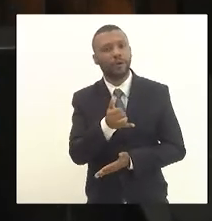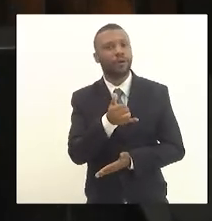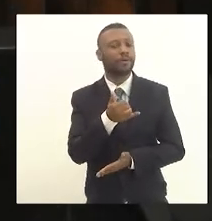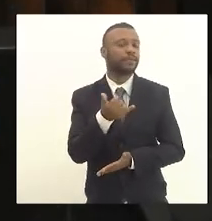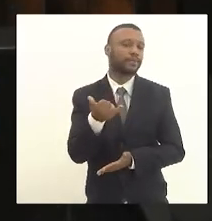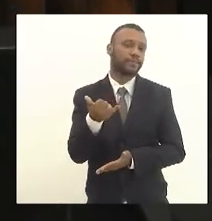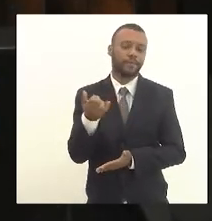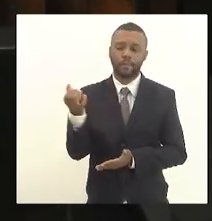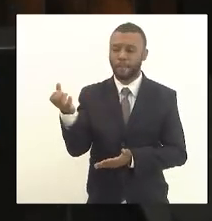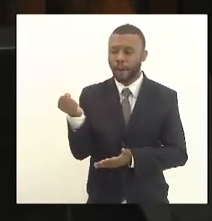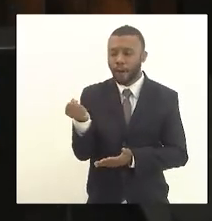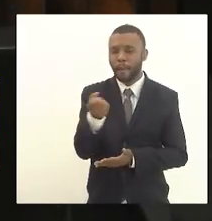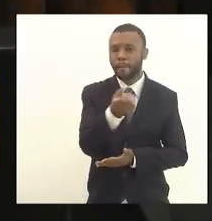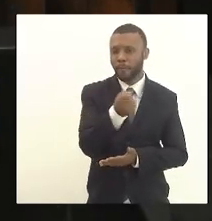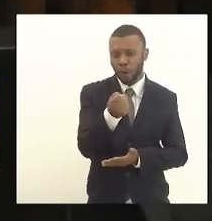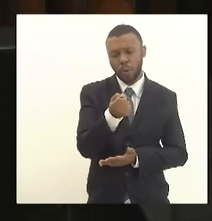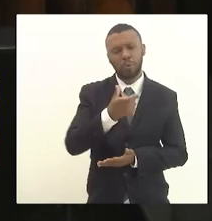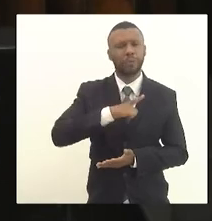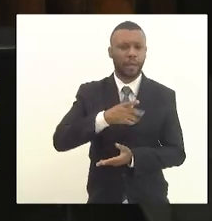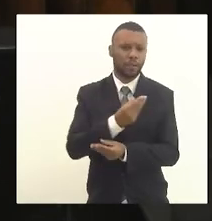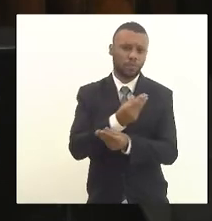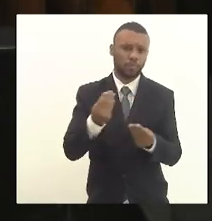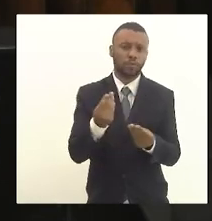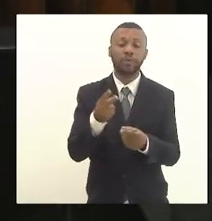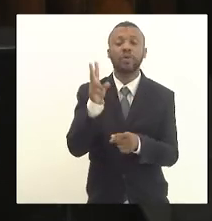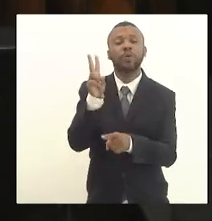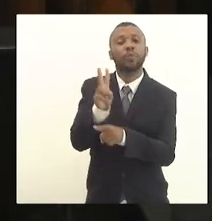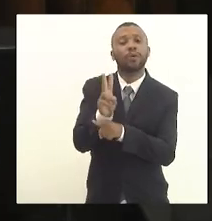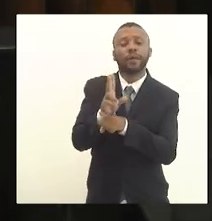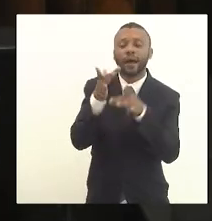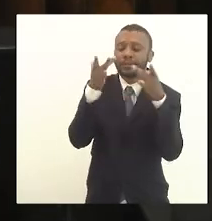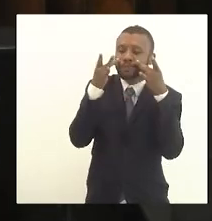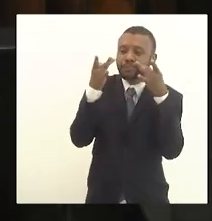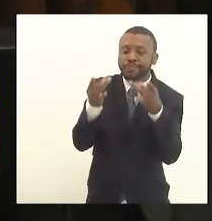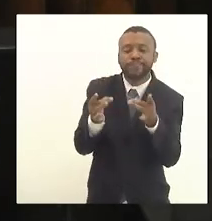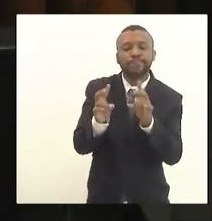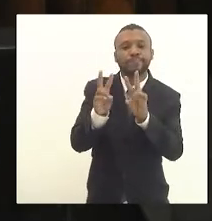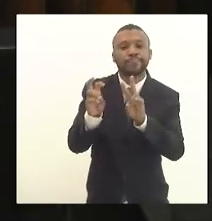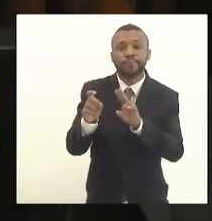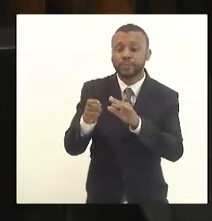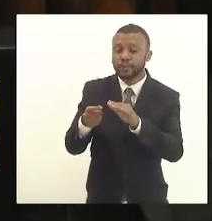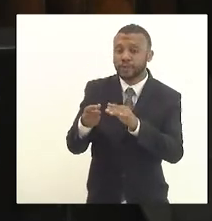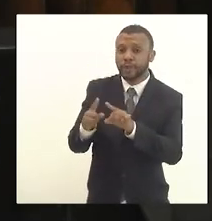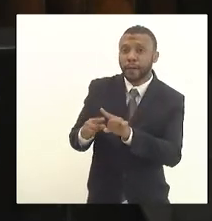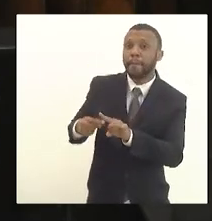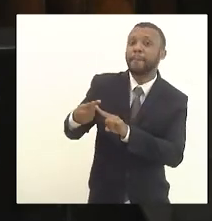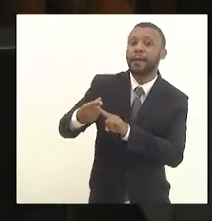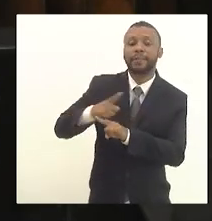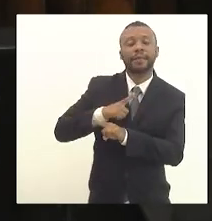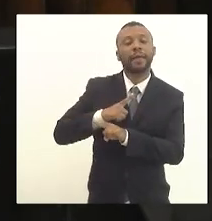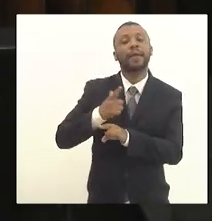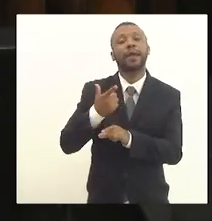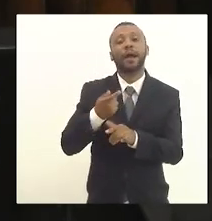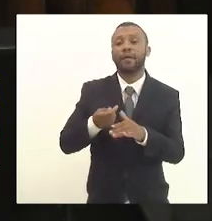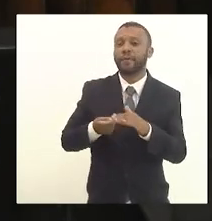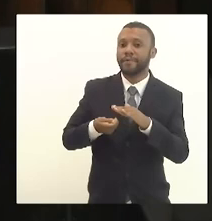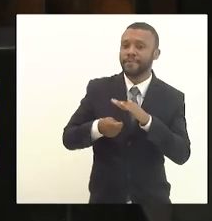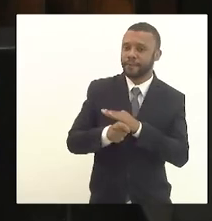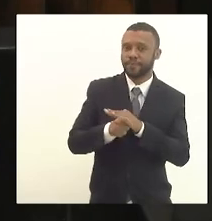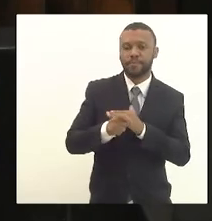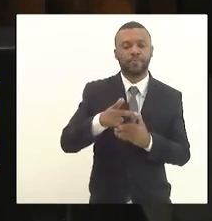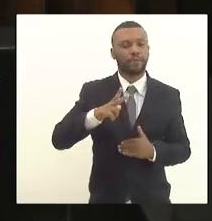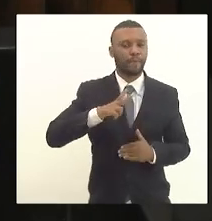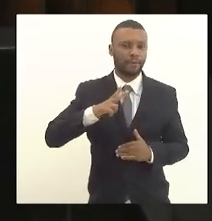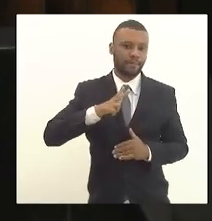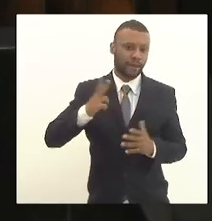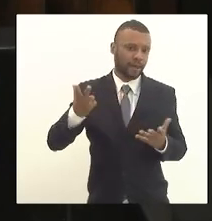não falta, cuidasse também dessa questão, além dos investimentos privados. Porque se diz